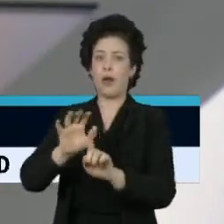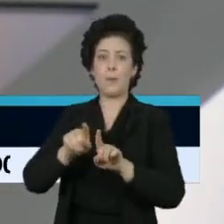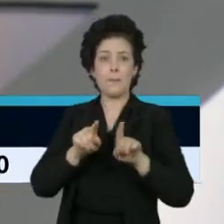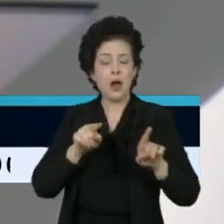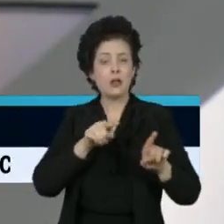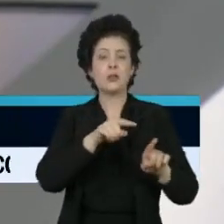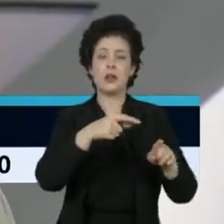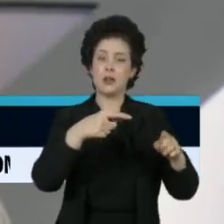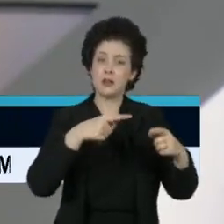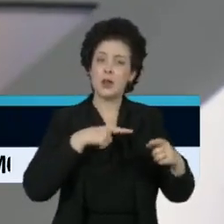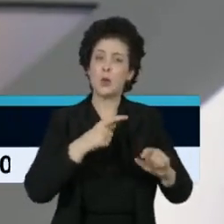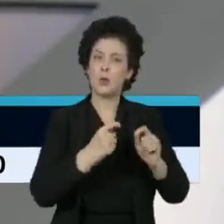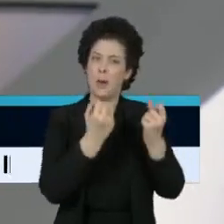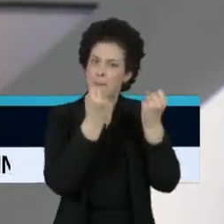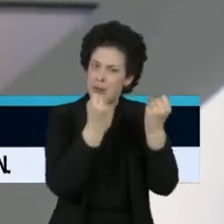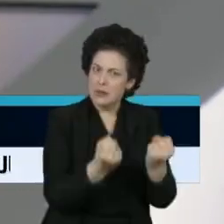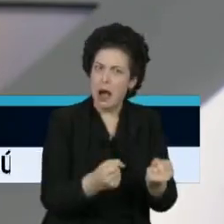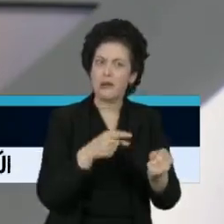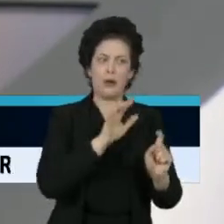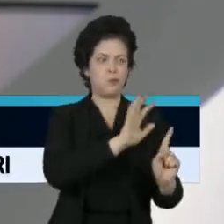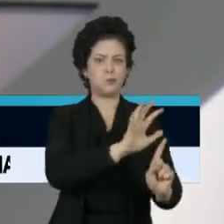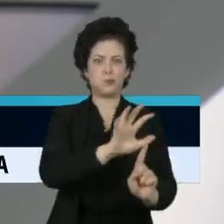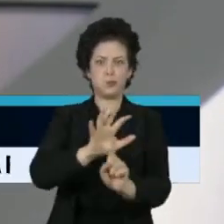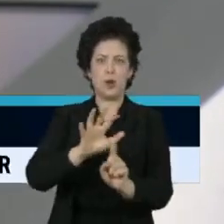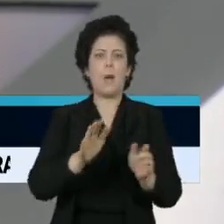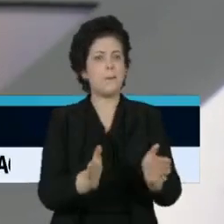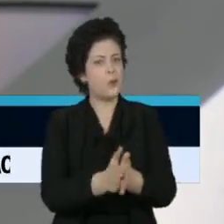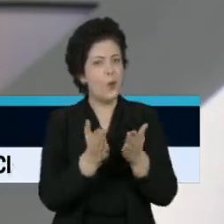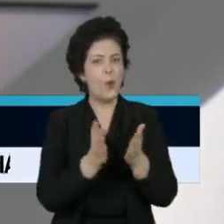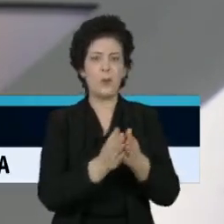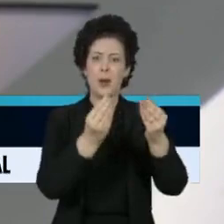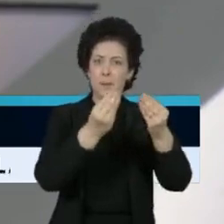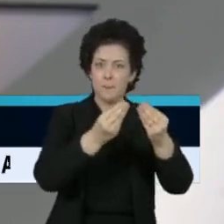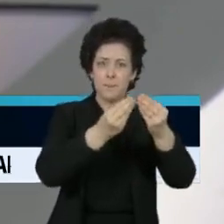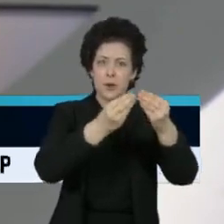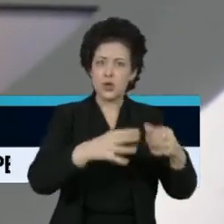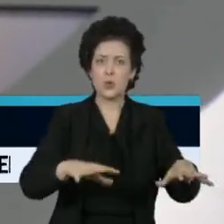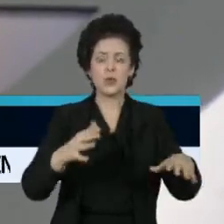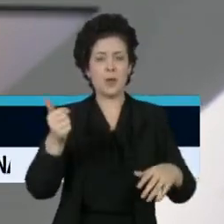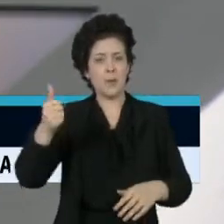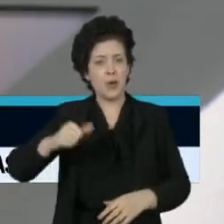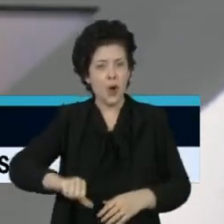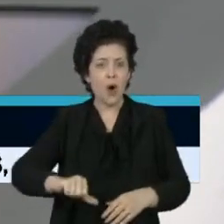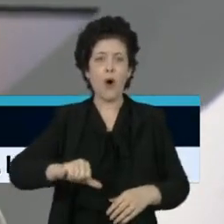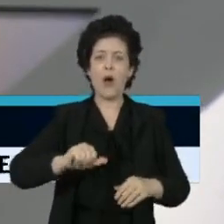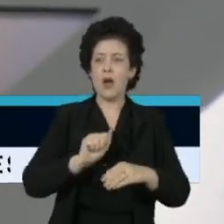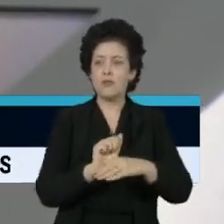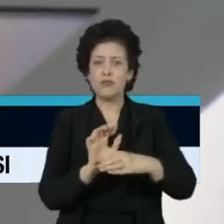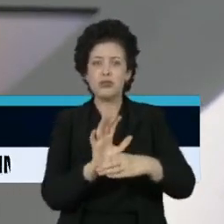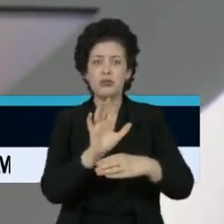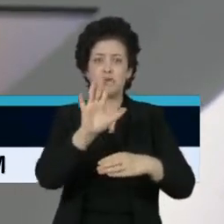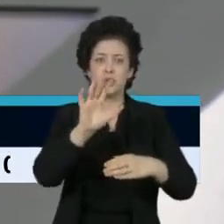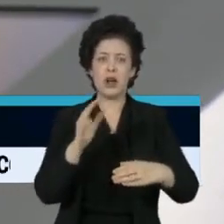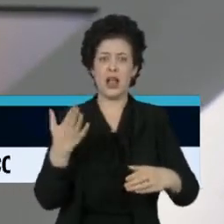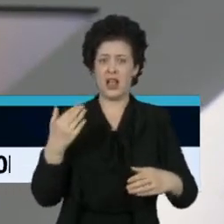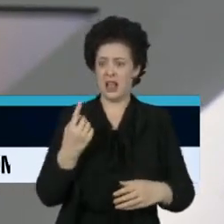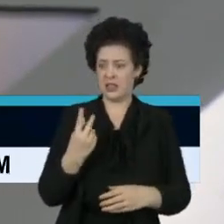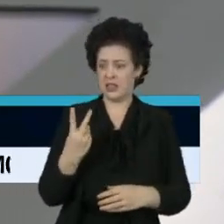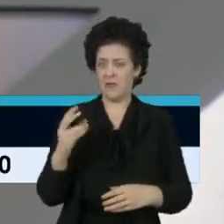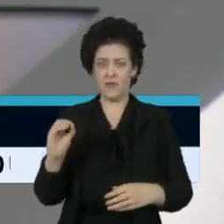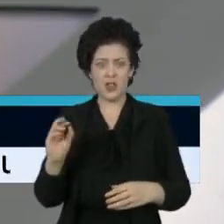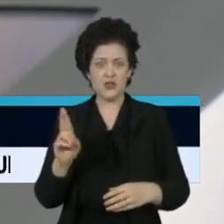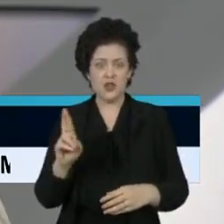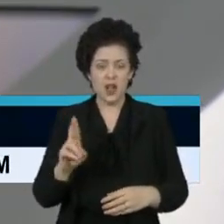mas ele tem um peso brutal sobre os mais pobres imagina um botijão de gás que tava 120 com raios e SAP e